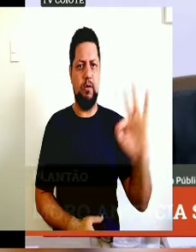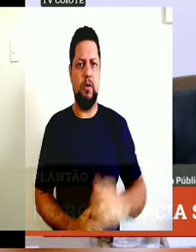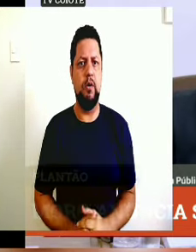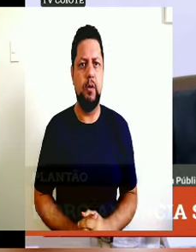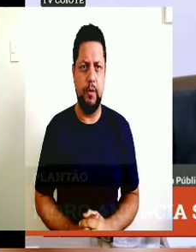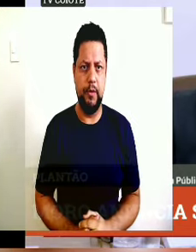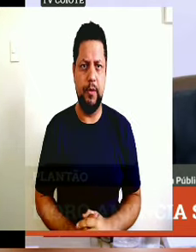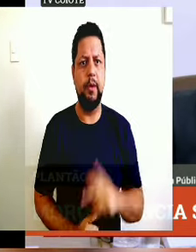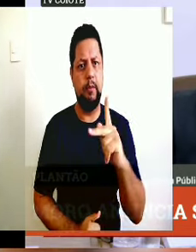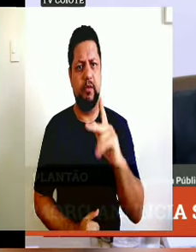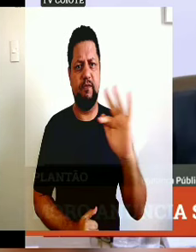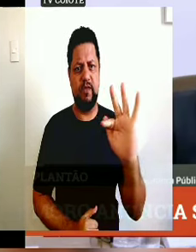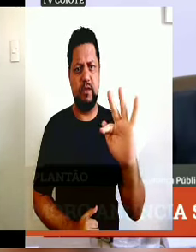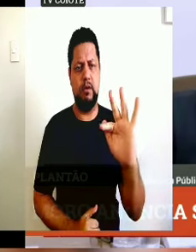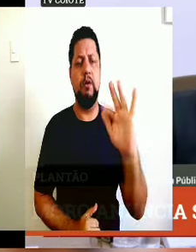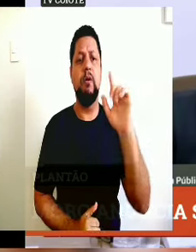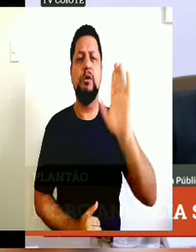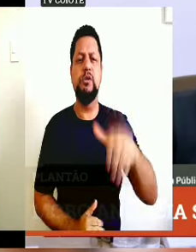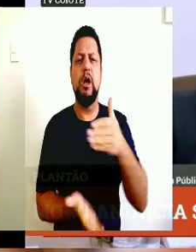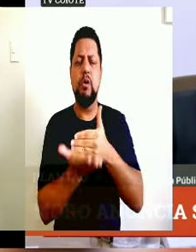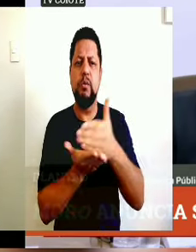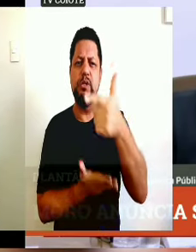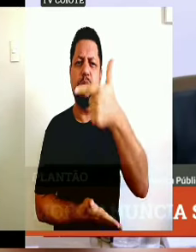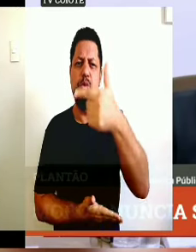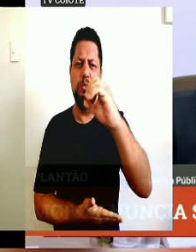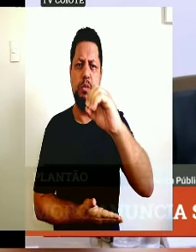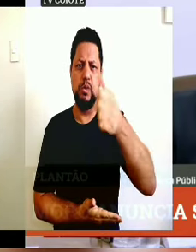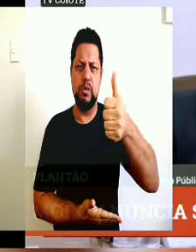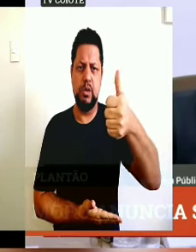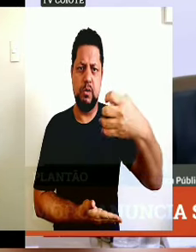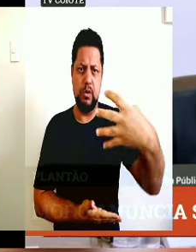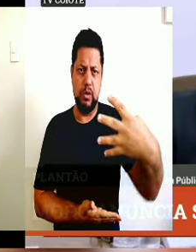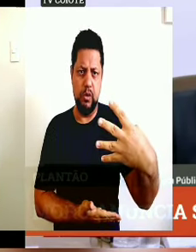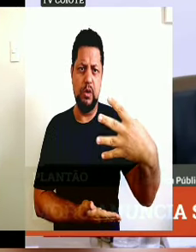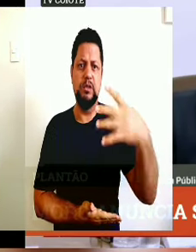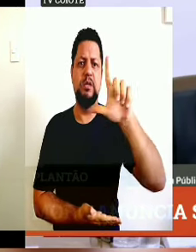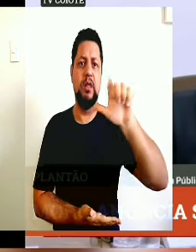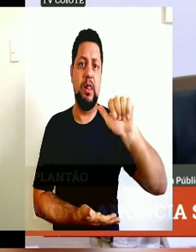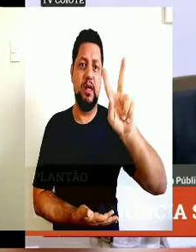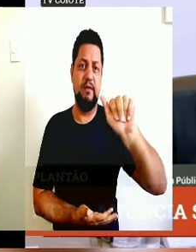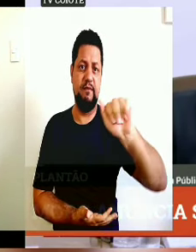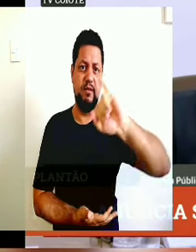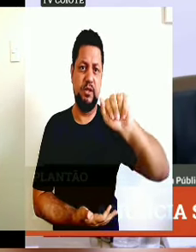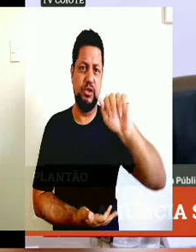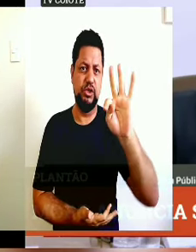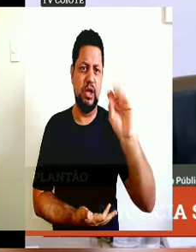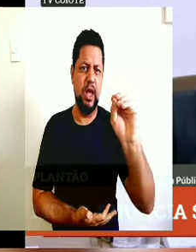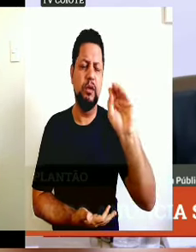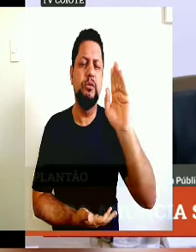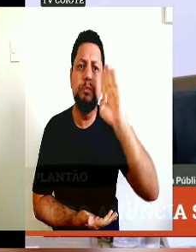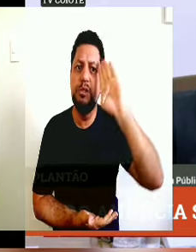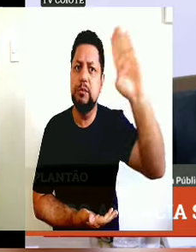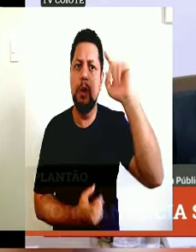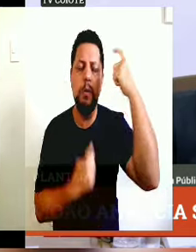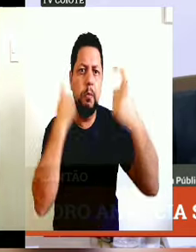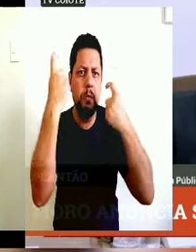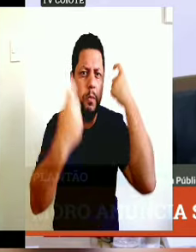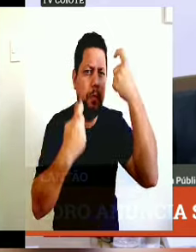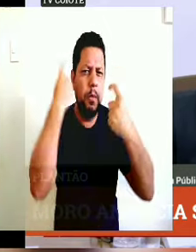Durante esses, desde 2014, né, na Lava Jato, a gente sempre tinha uma preocupação